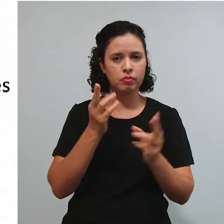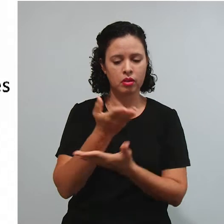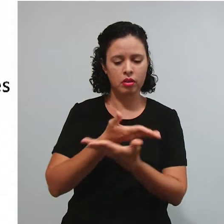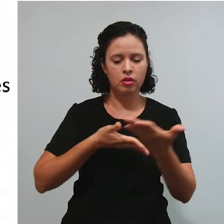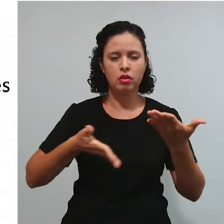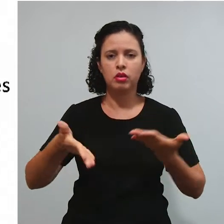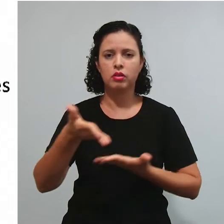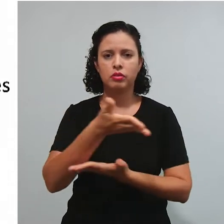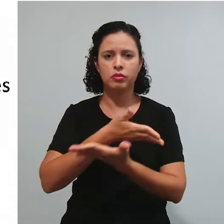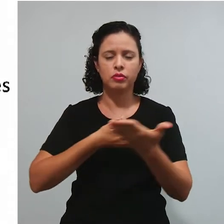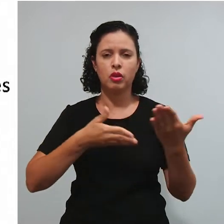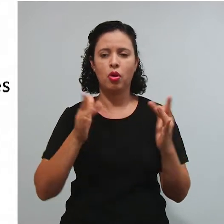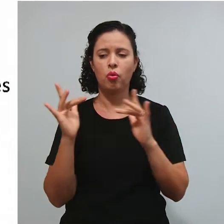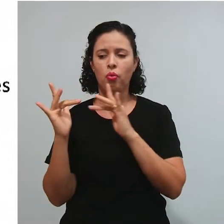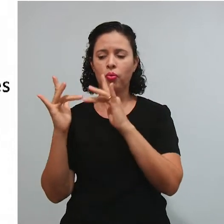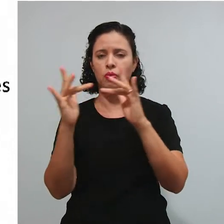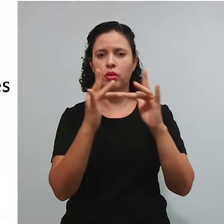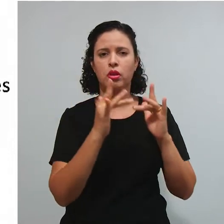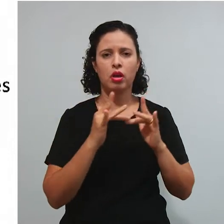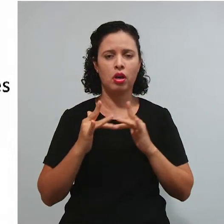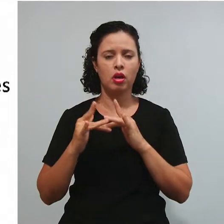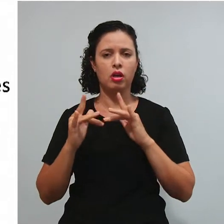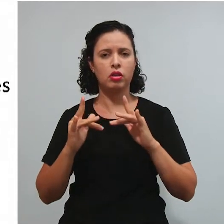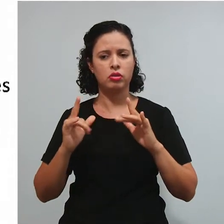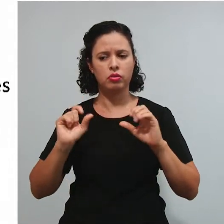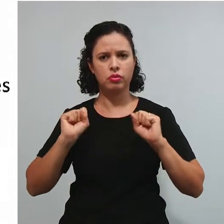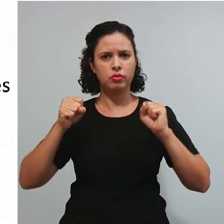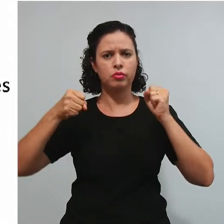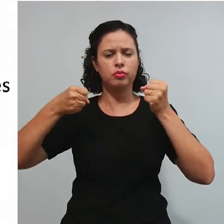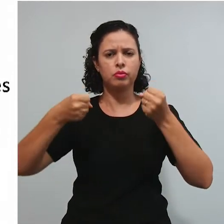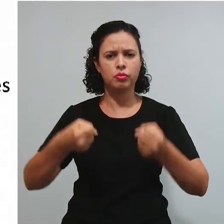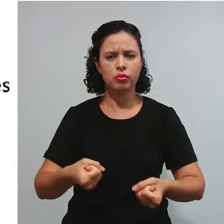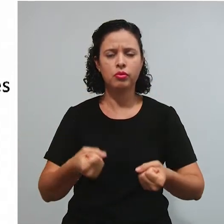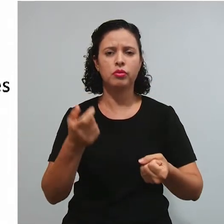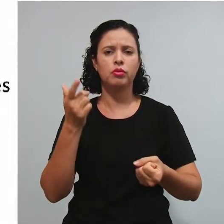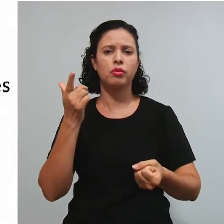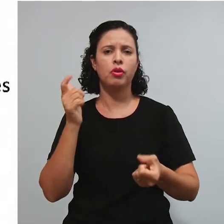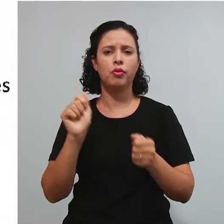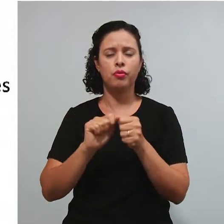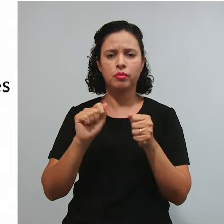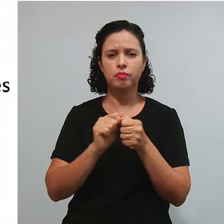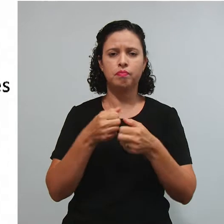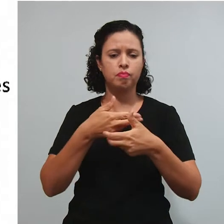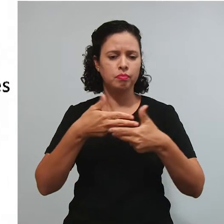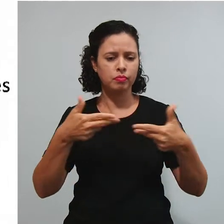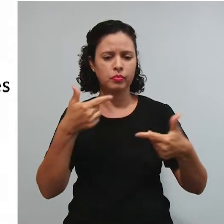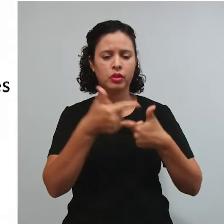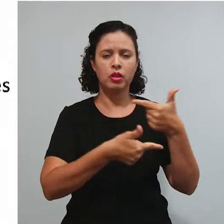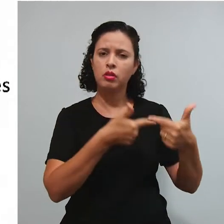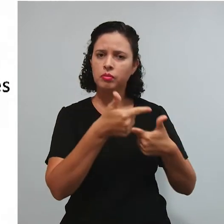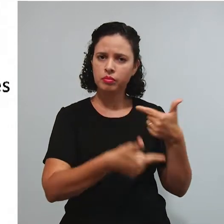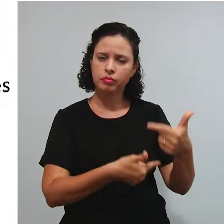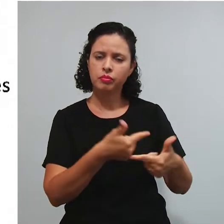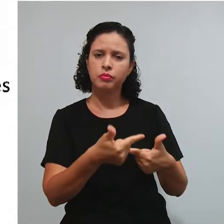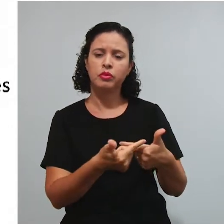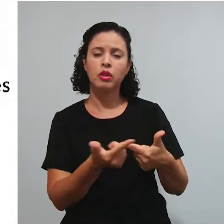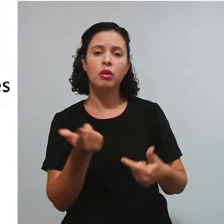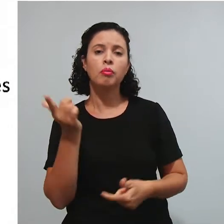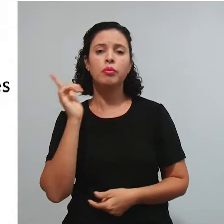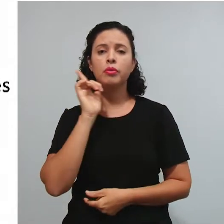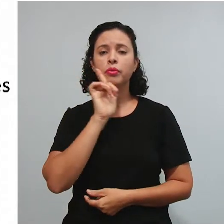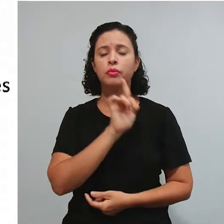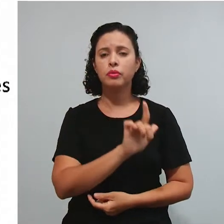relacionam umas com as outras, se dedicam à realização de diferentes tarefas